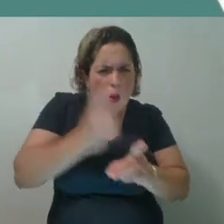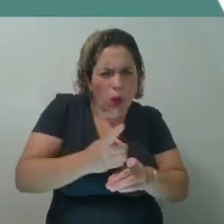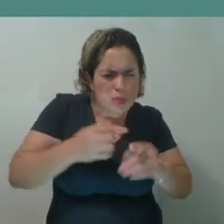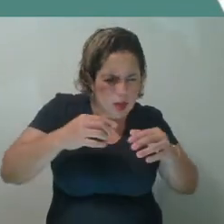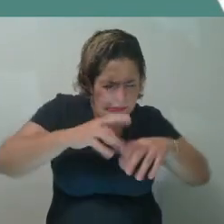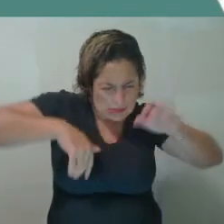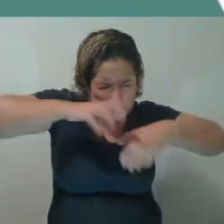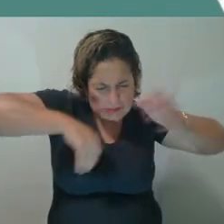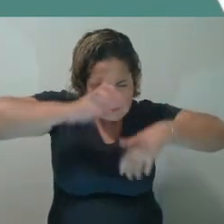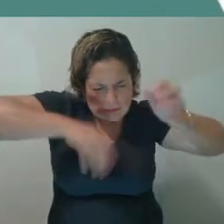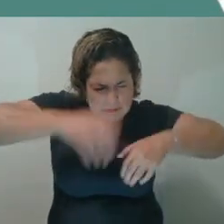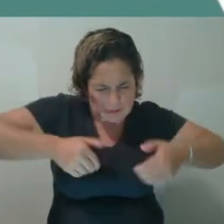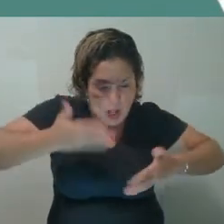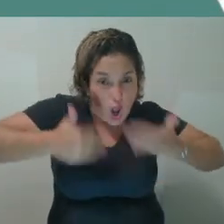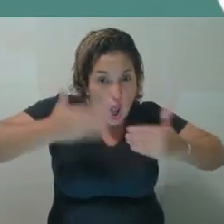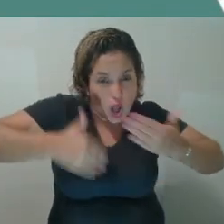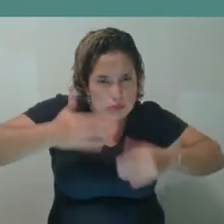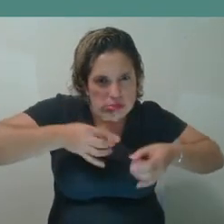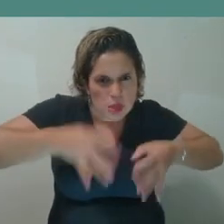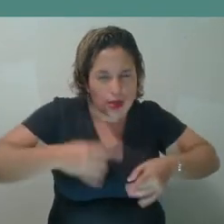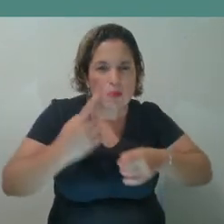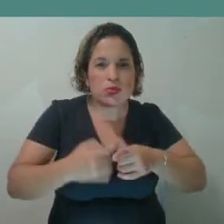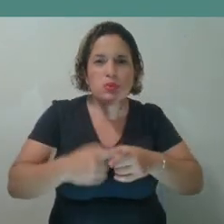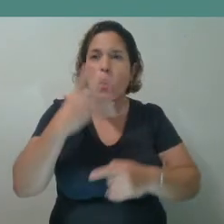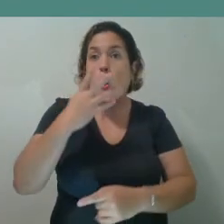porque o coiote é um animal necrófago.